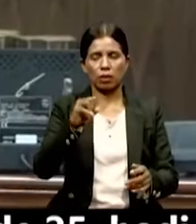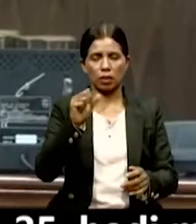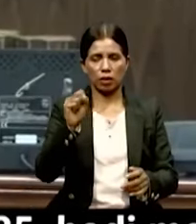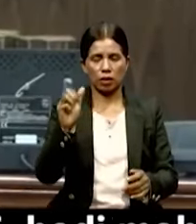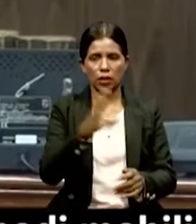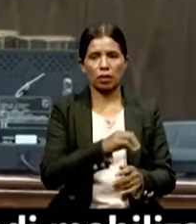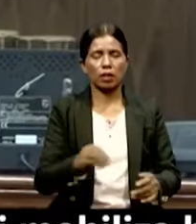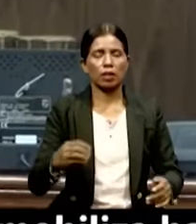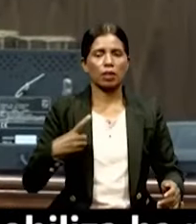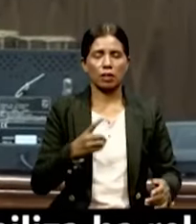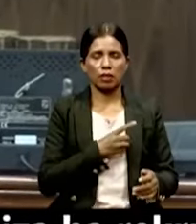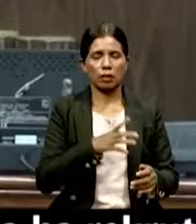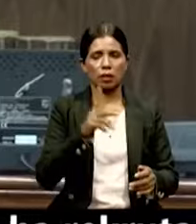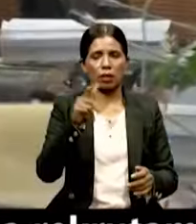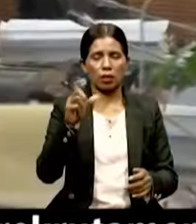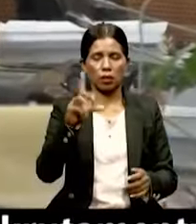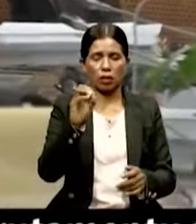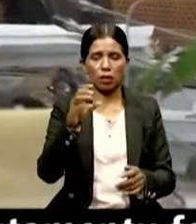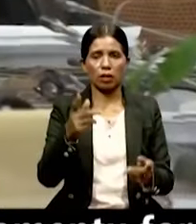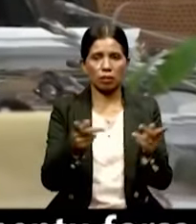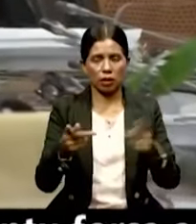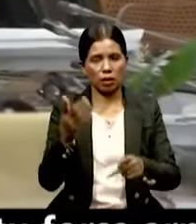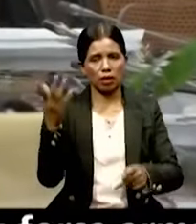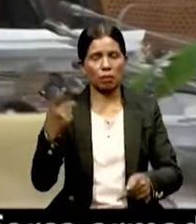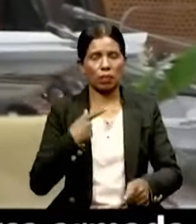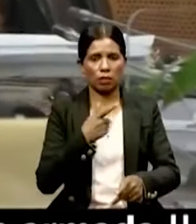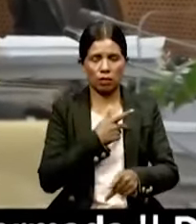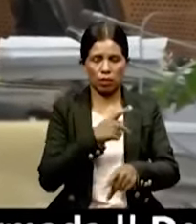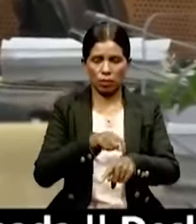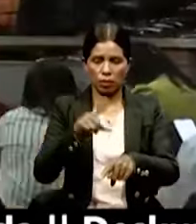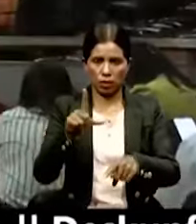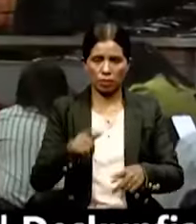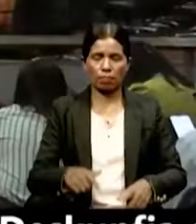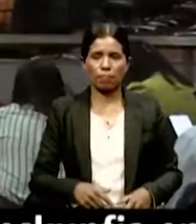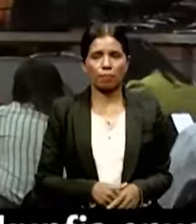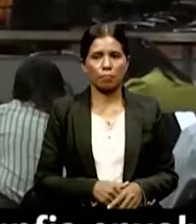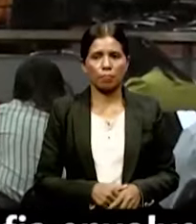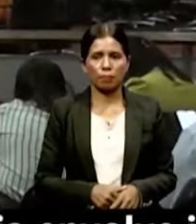substitui ex-deputado Caloan Nefatin, iha Parlamento Nacional, Adriano Verdial, Zé Medo Santos, ZMN.